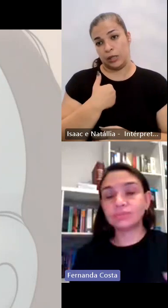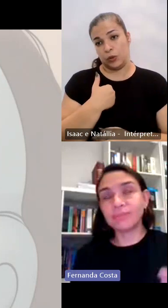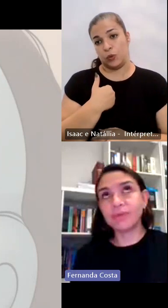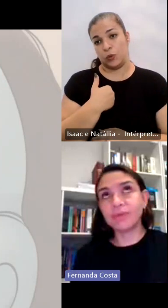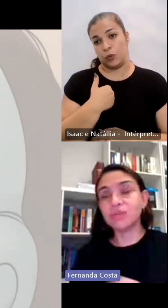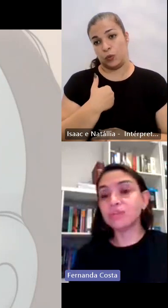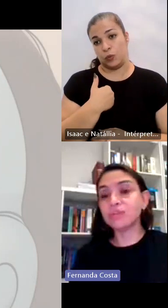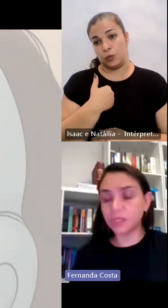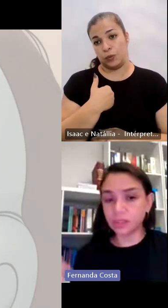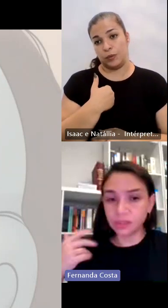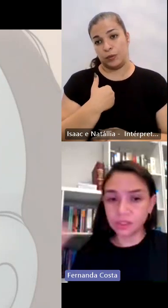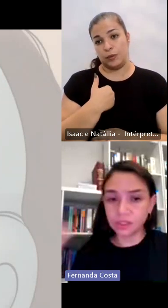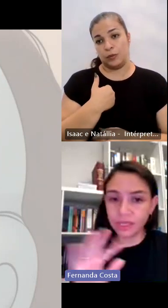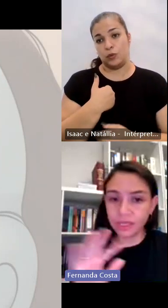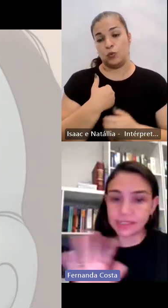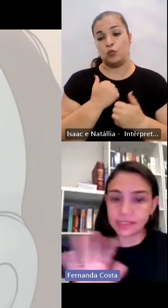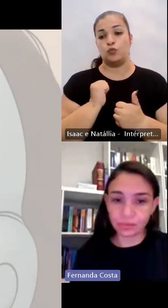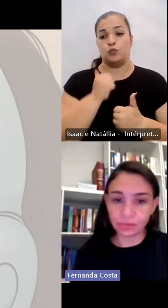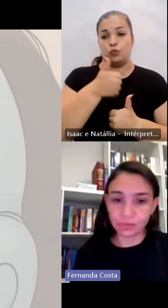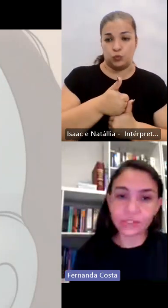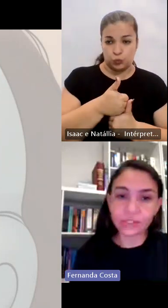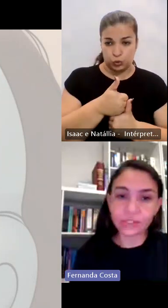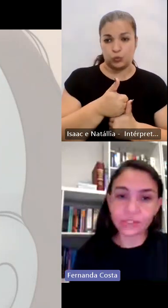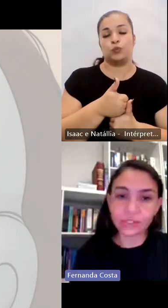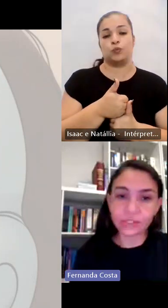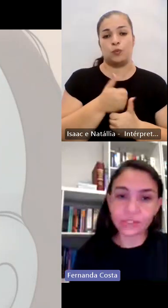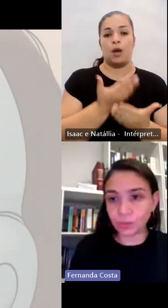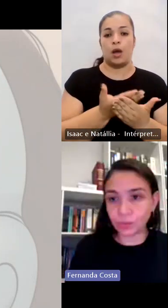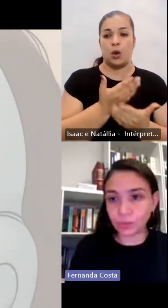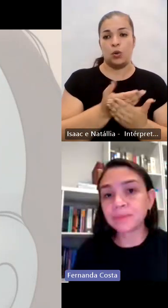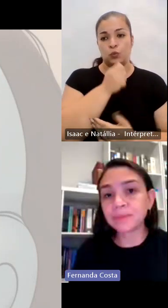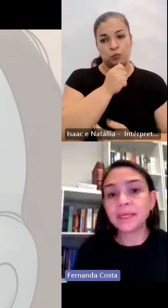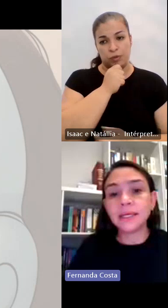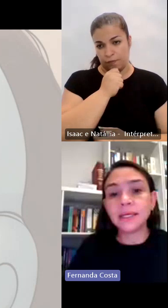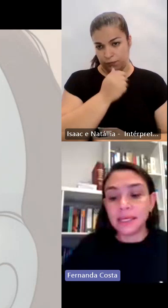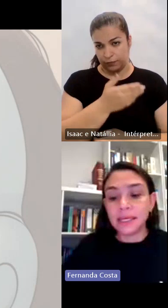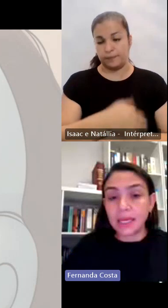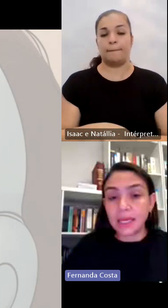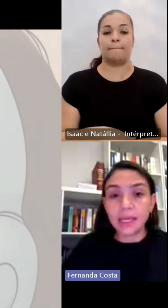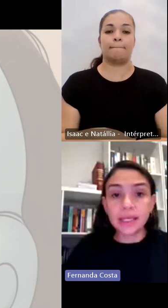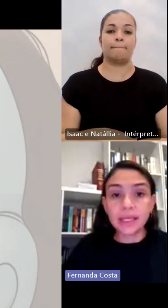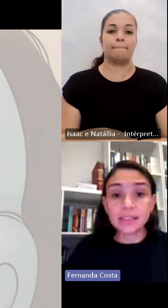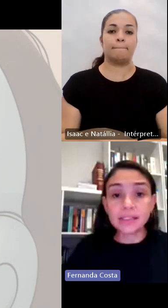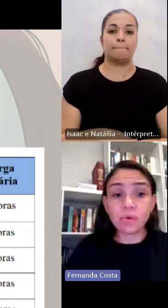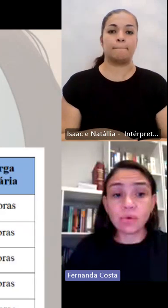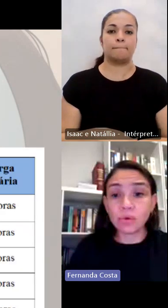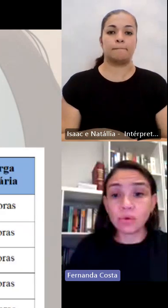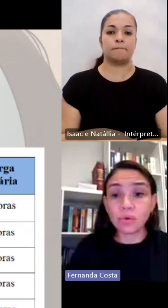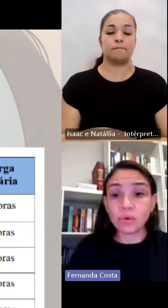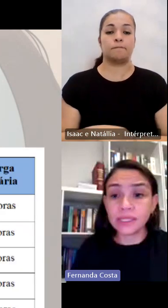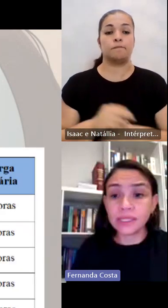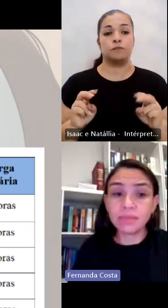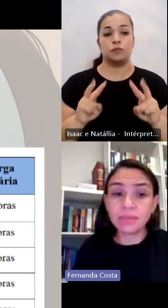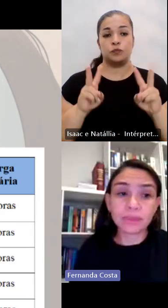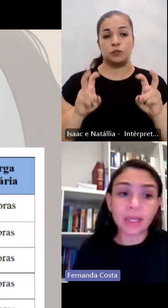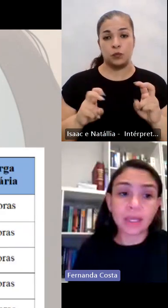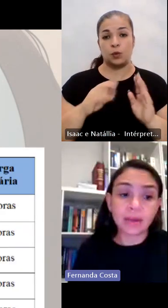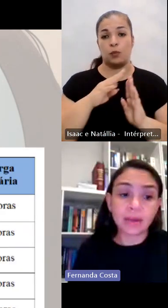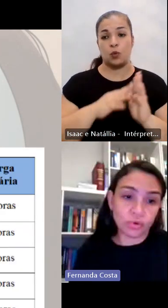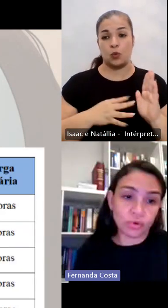estou meio que substituindo o que não foi realizado, algo nesse sentido, tá? Em relação ao cronograma